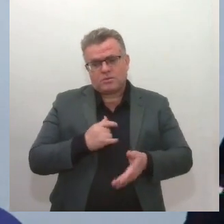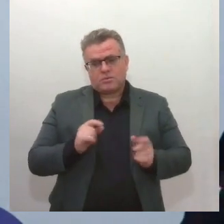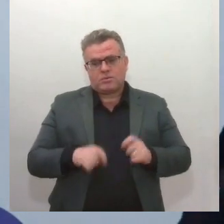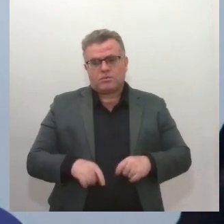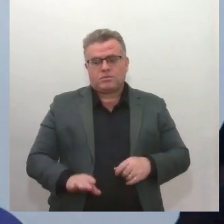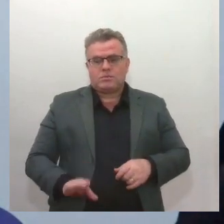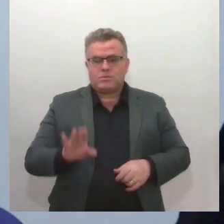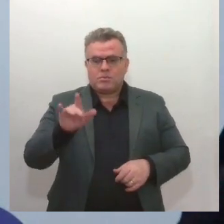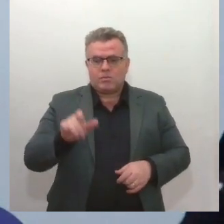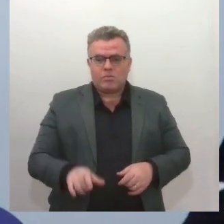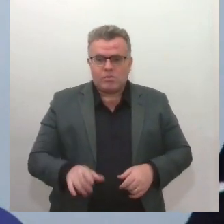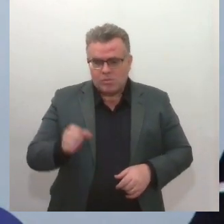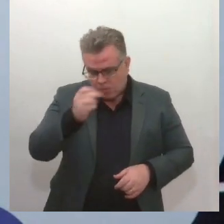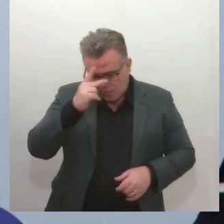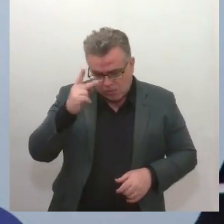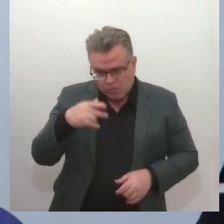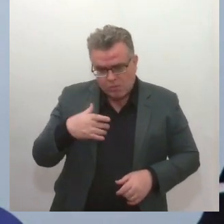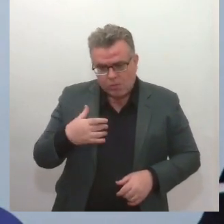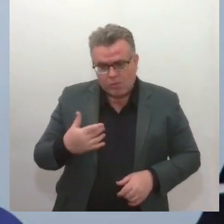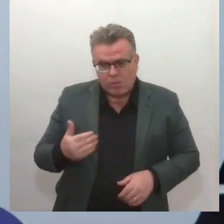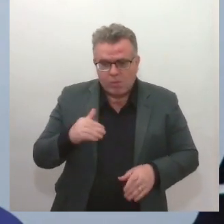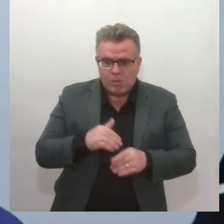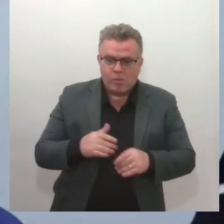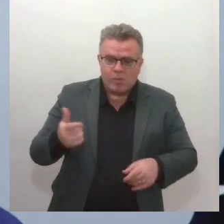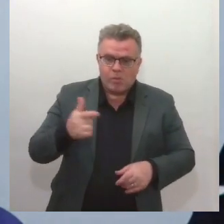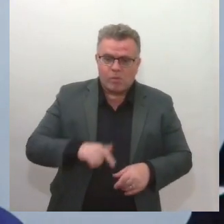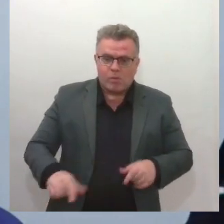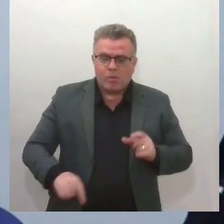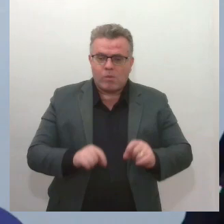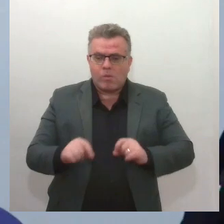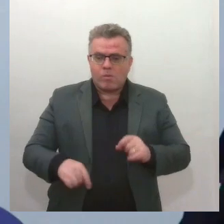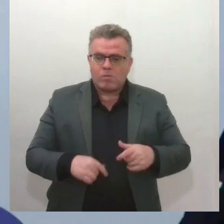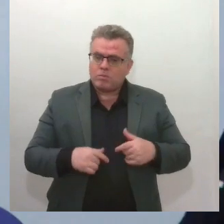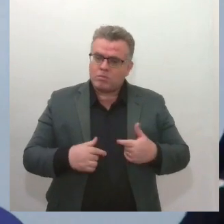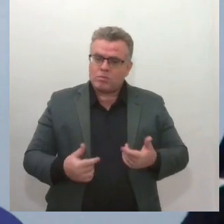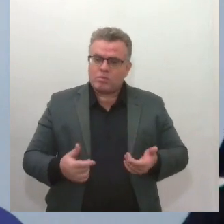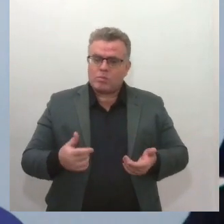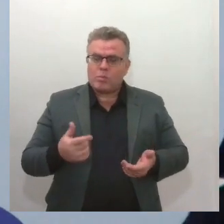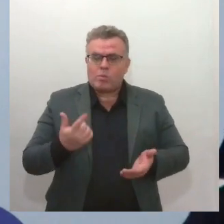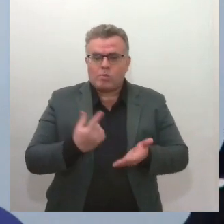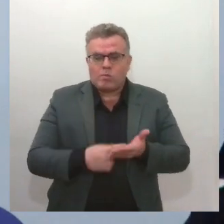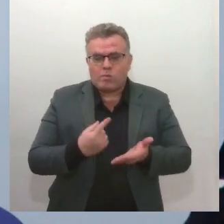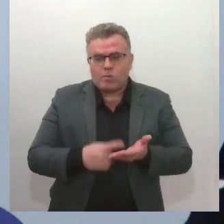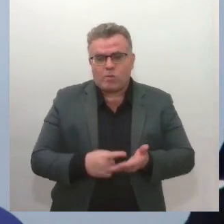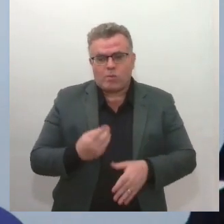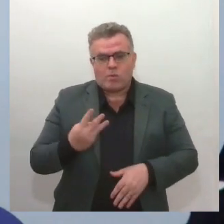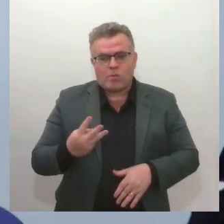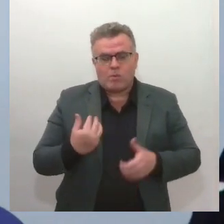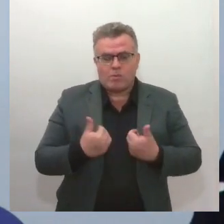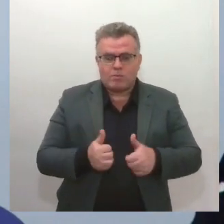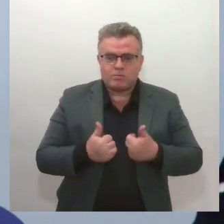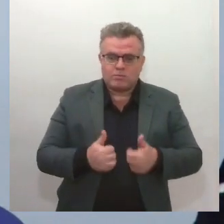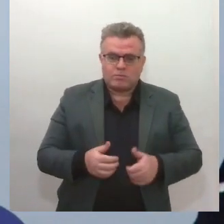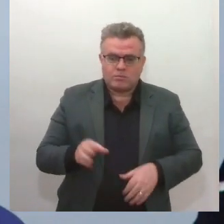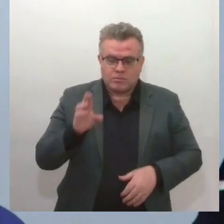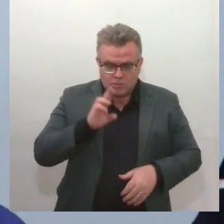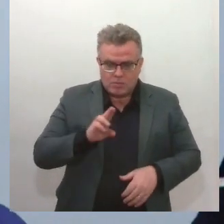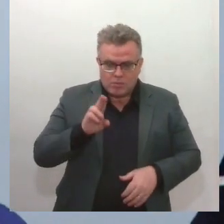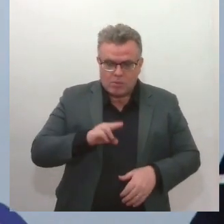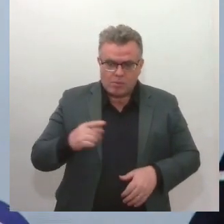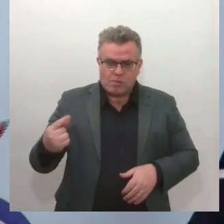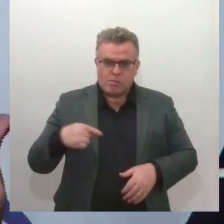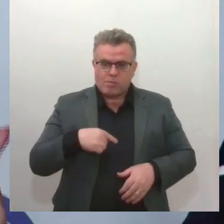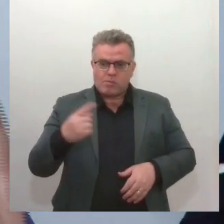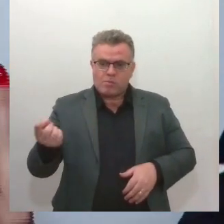candidata à reeleição, e ele contratou 3 ônibus executivos para os estudantes universitários, mas até hoje ninguém viu esse contrato. Mas esses